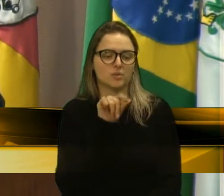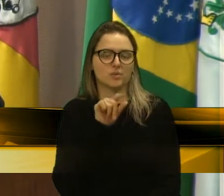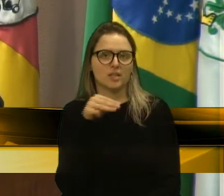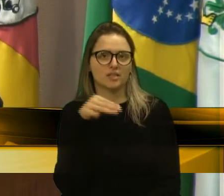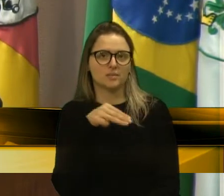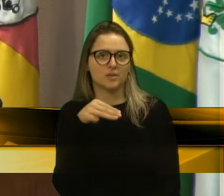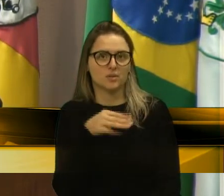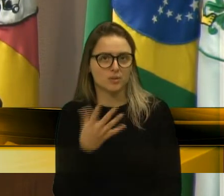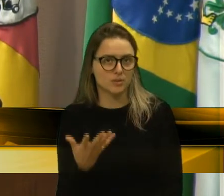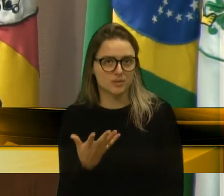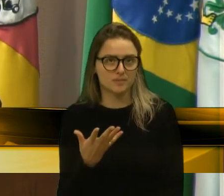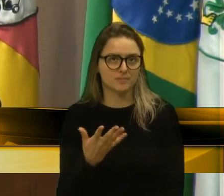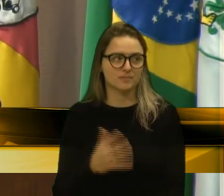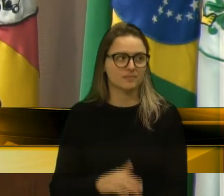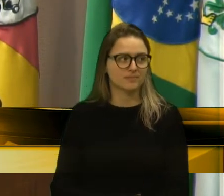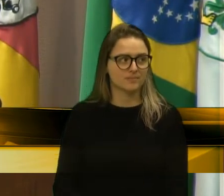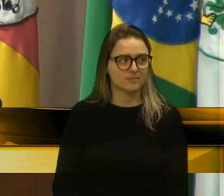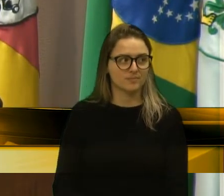brigo.